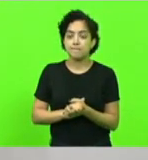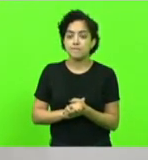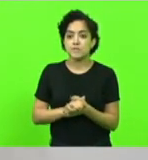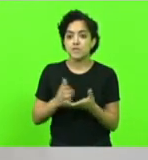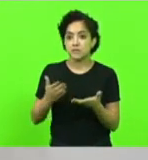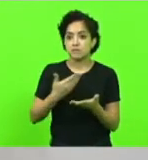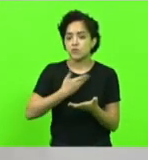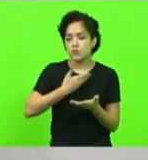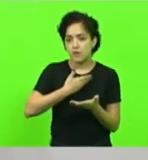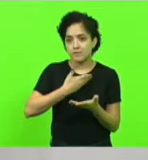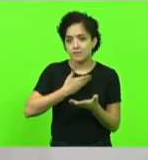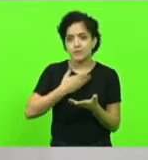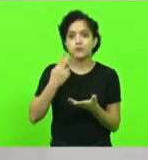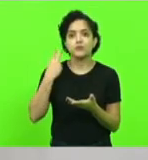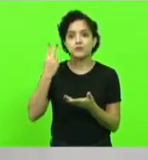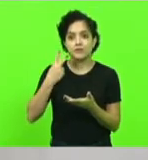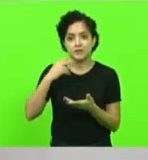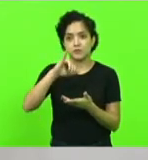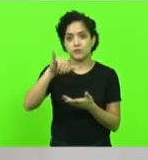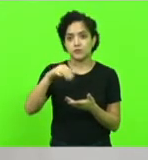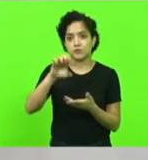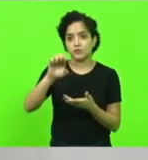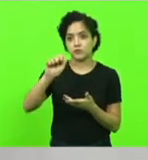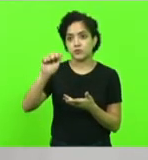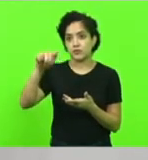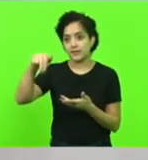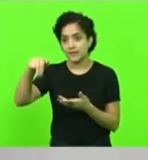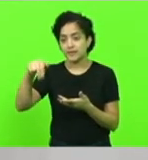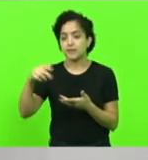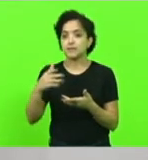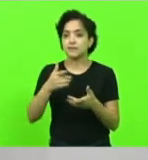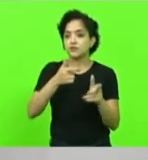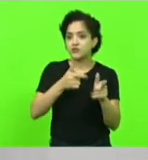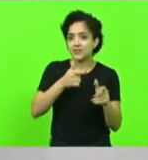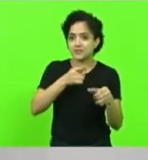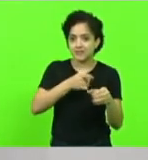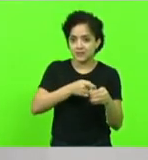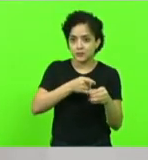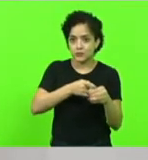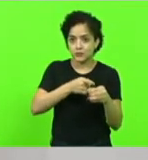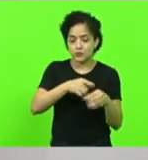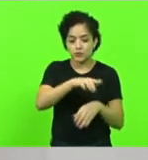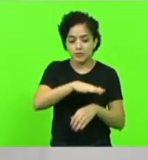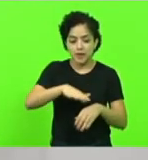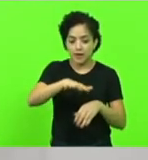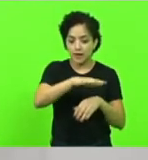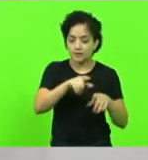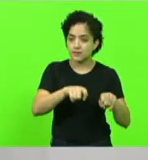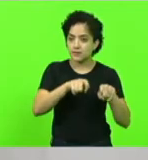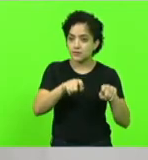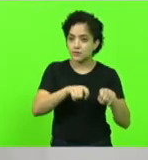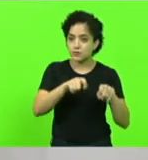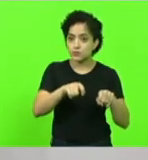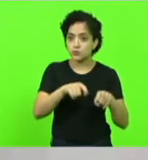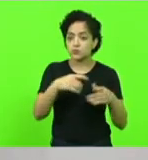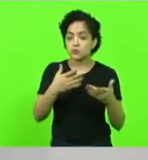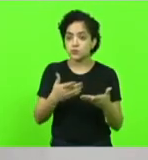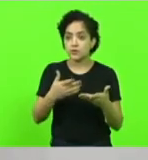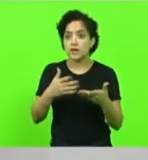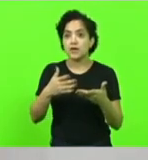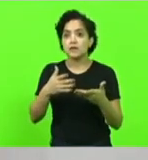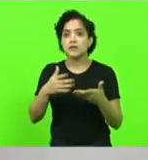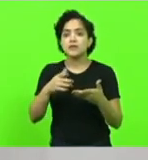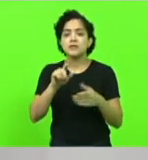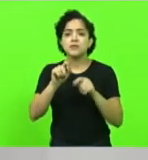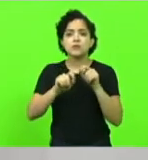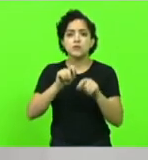muito especial, o vereador Jean de Caçador, um homem do mundo da agricultura, e que tem aí uma alternativa, senhor